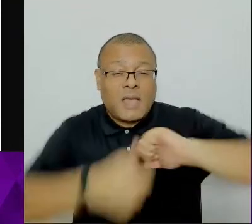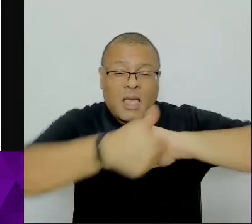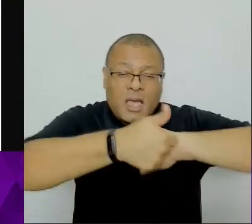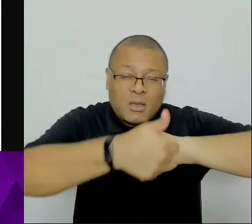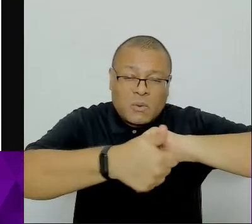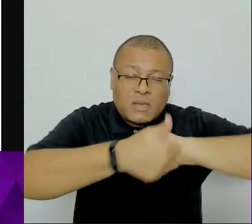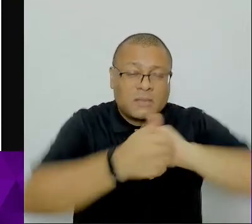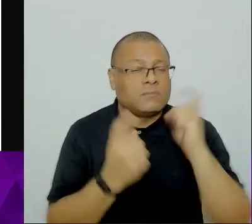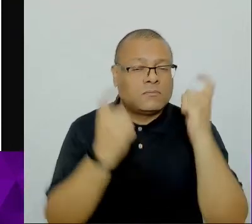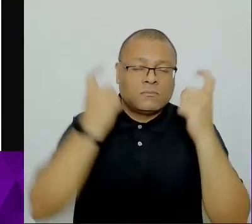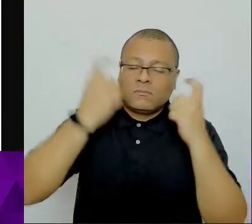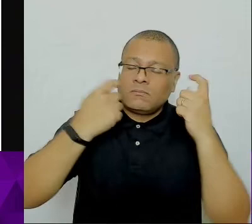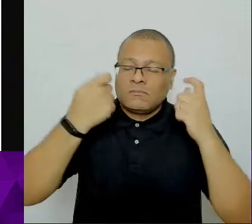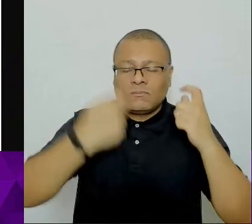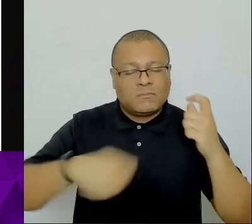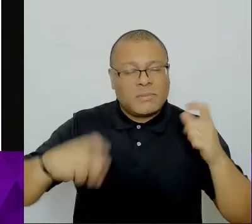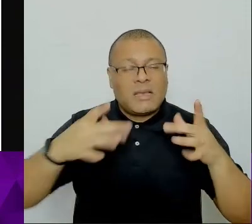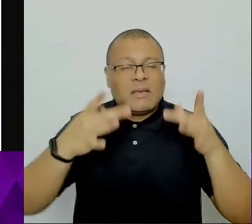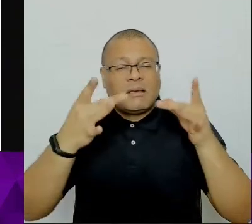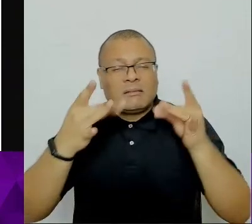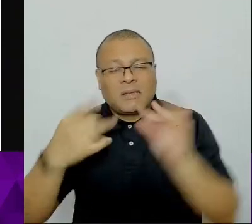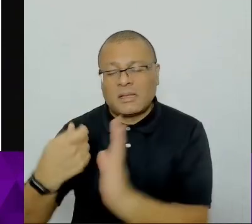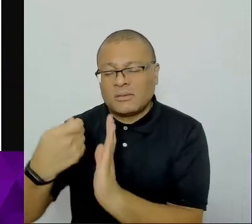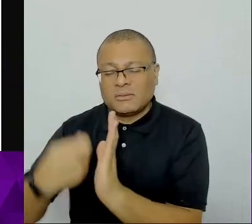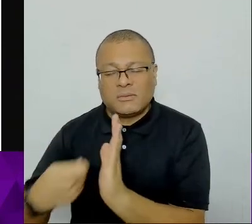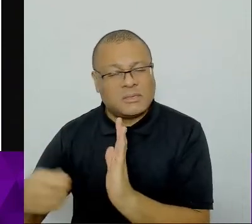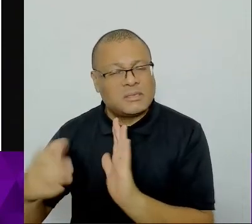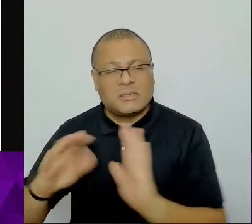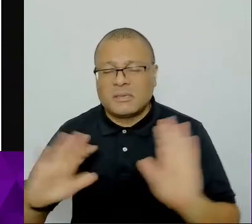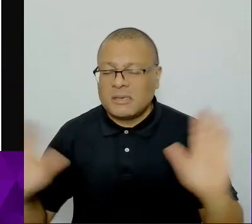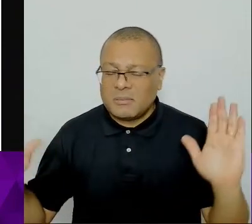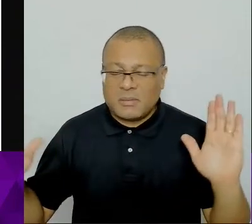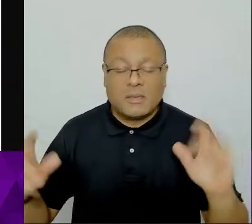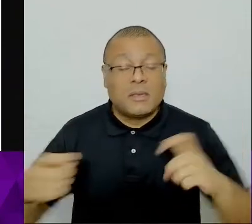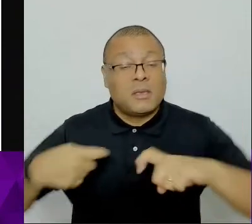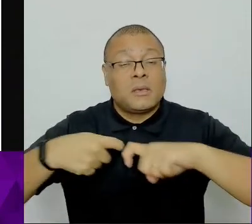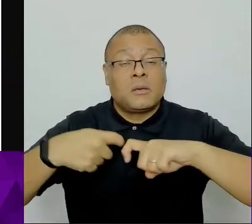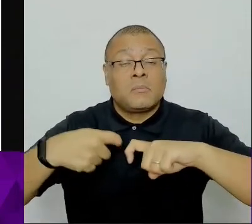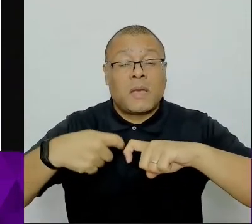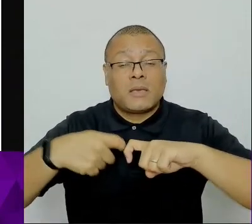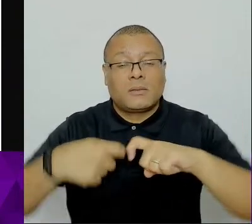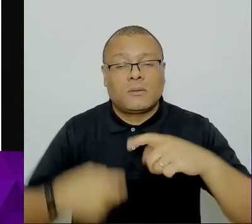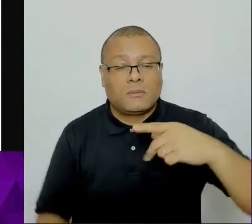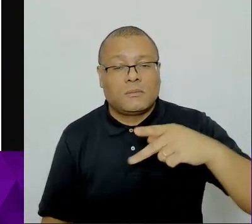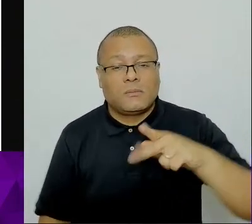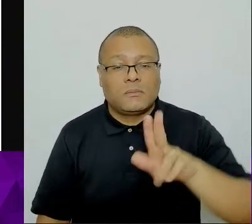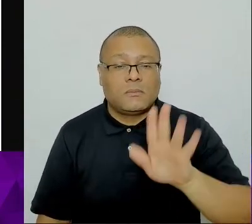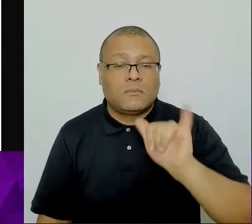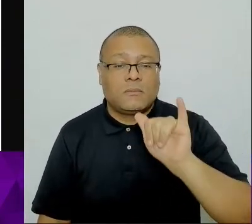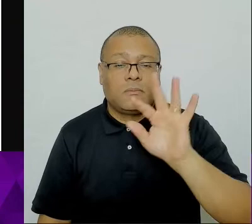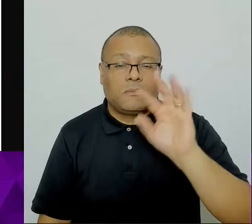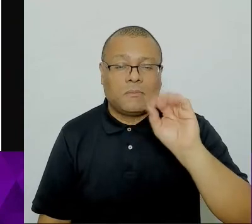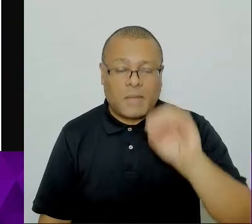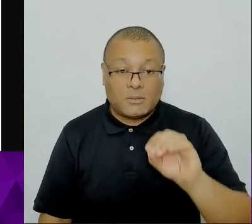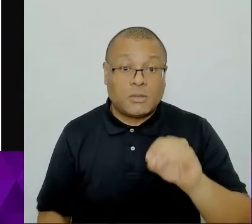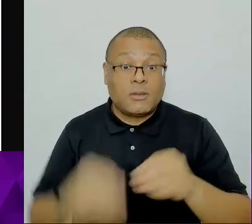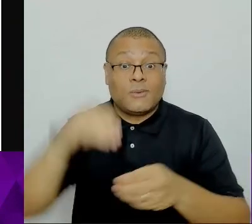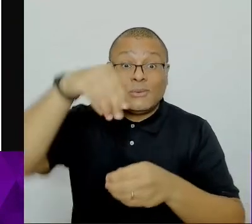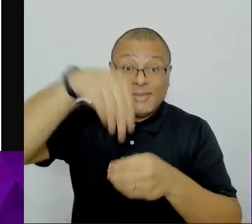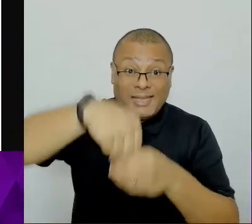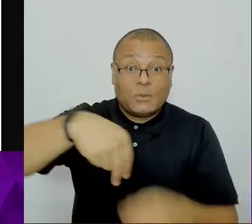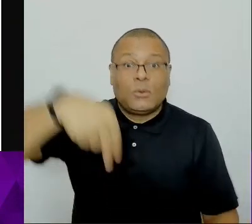com detalhes do script em Python, por exemplo. Então, lá dentro do NGC tem